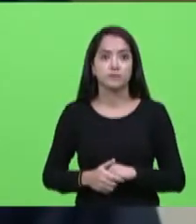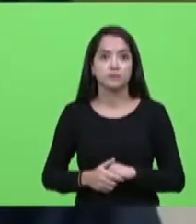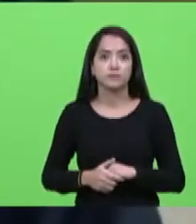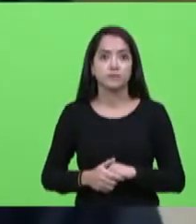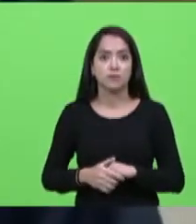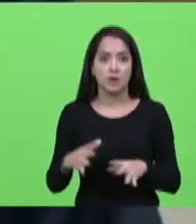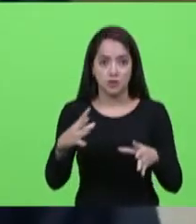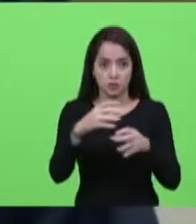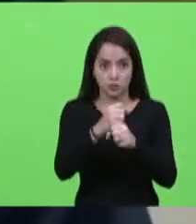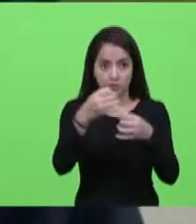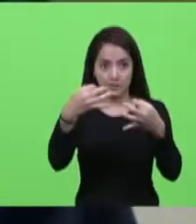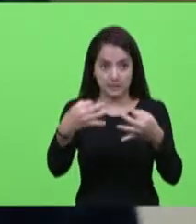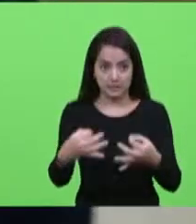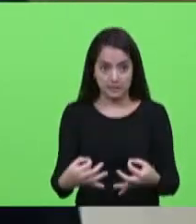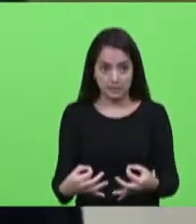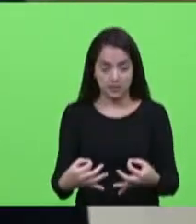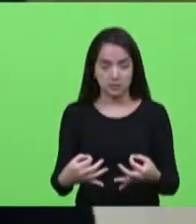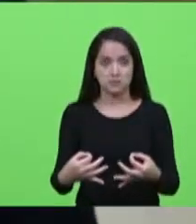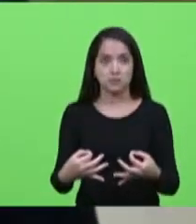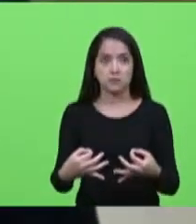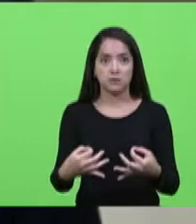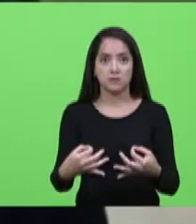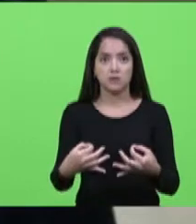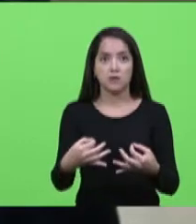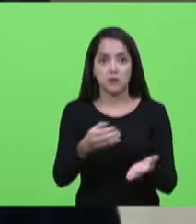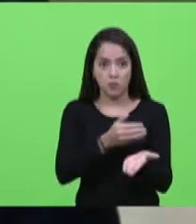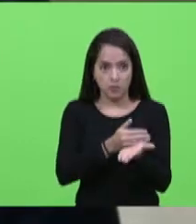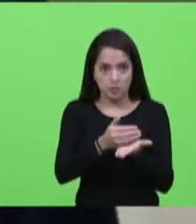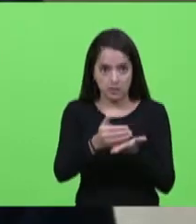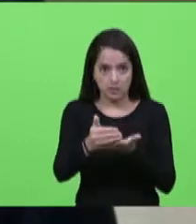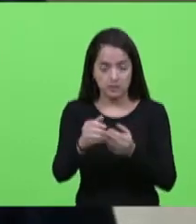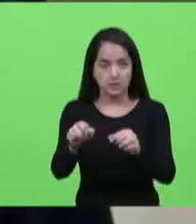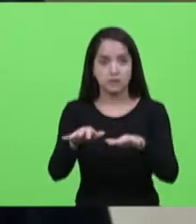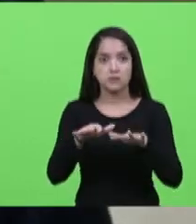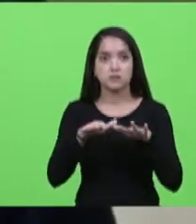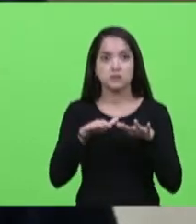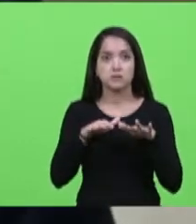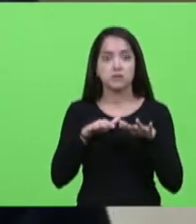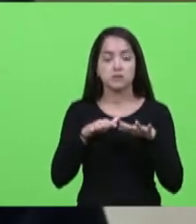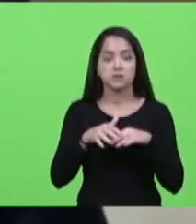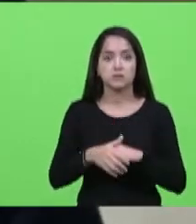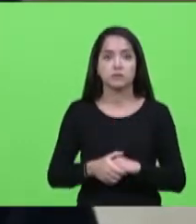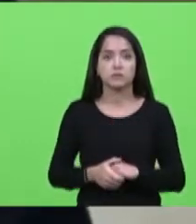Havendo quórum regimental, declaro aberta a presente sessão.